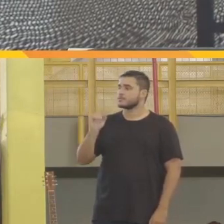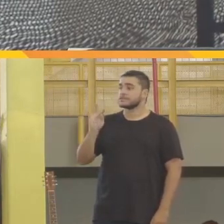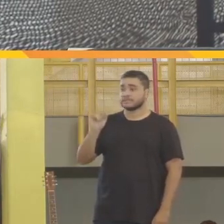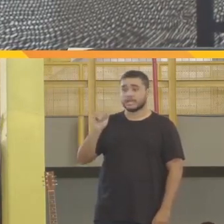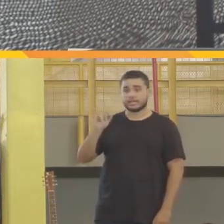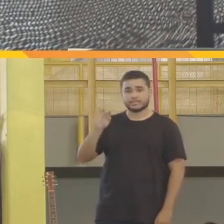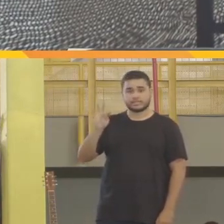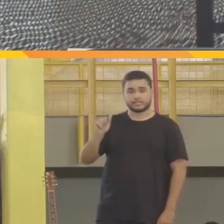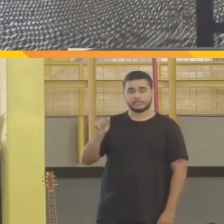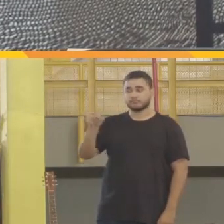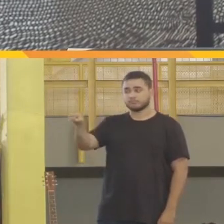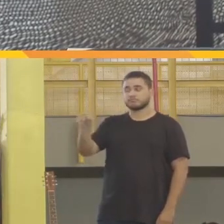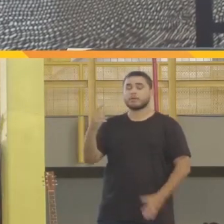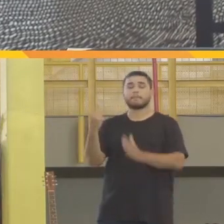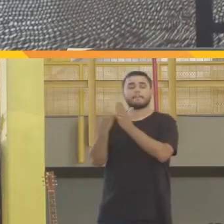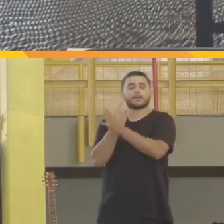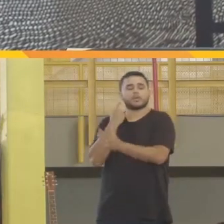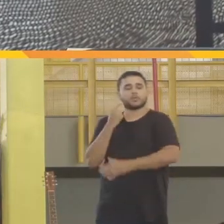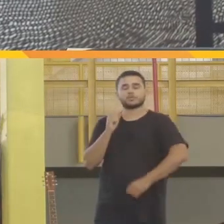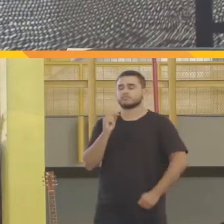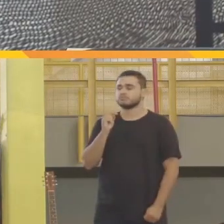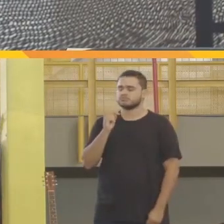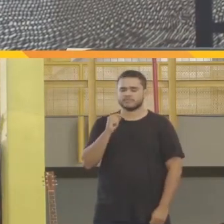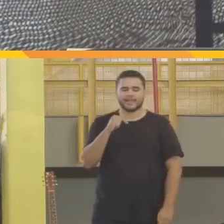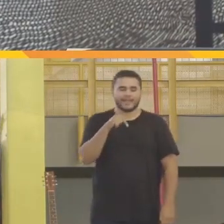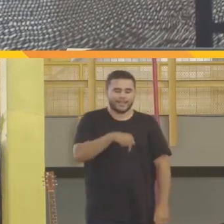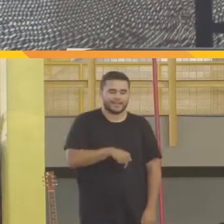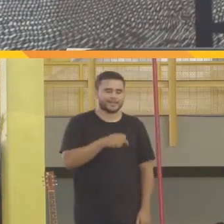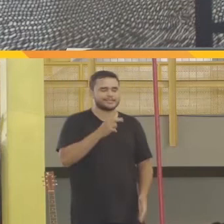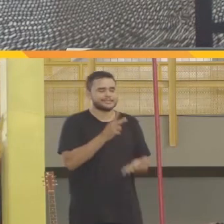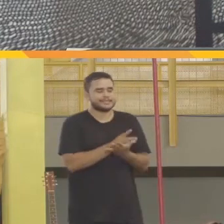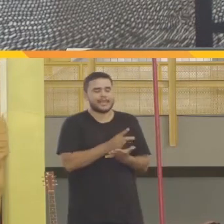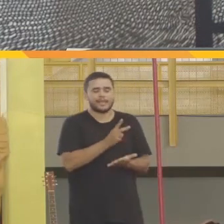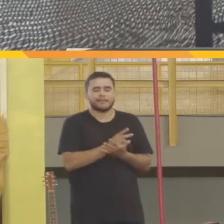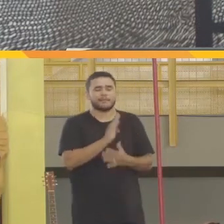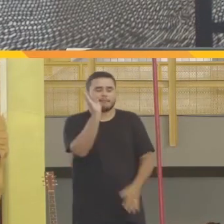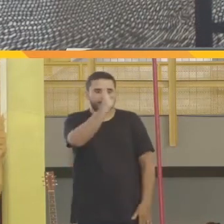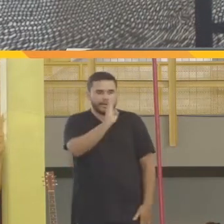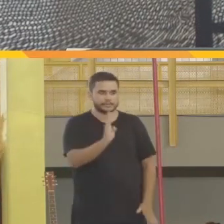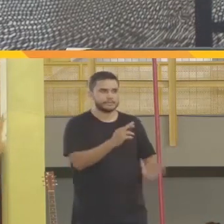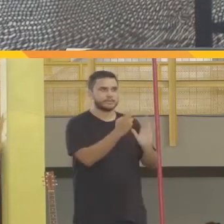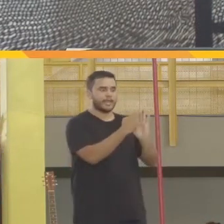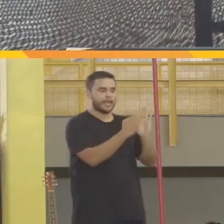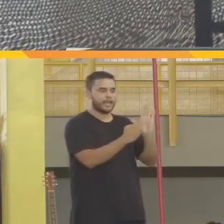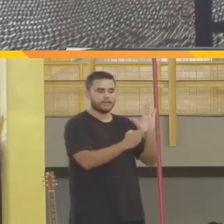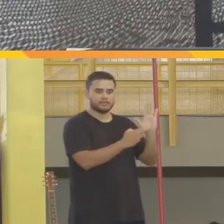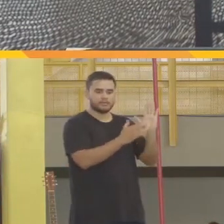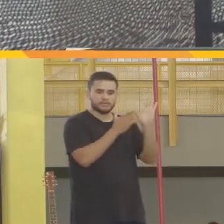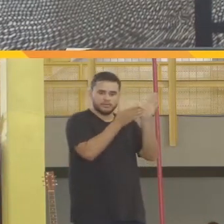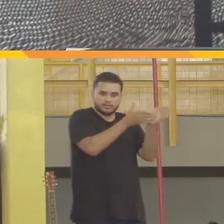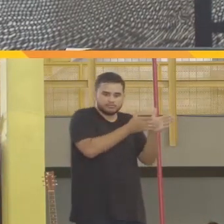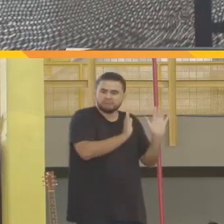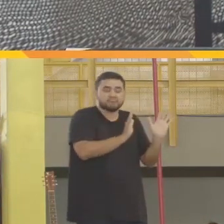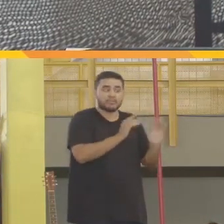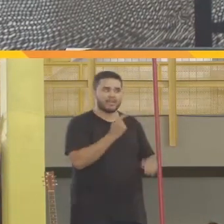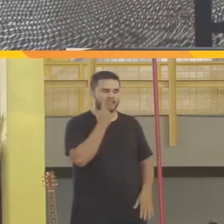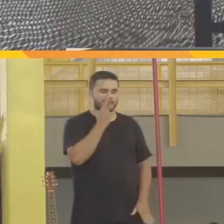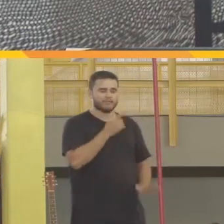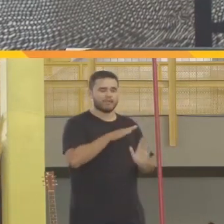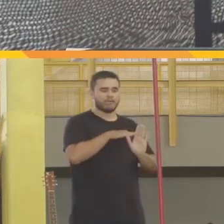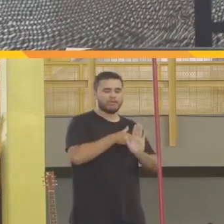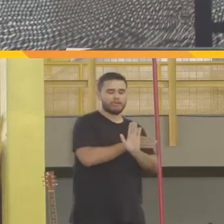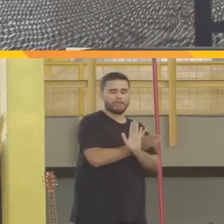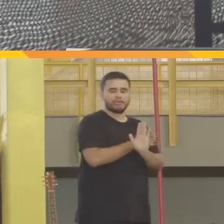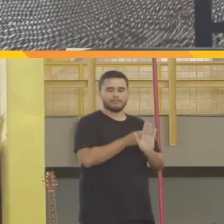Thalita perguntou se esse jeitinho brasileiro, ele está associado ao fato de